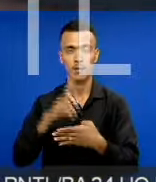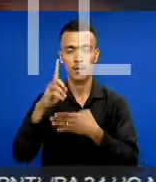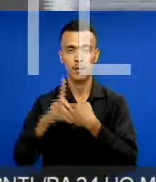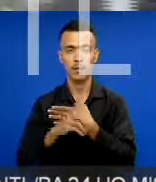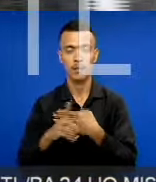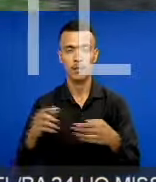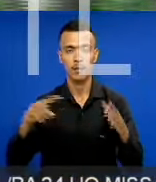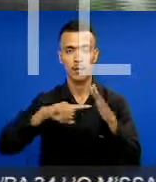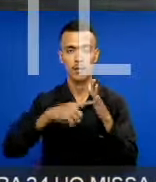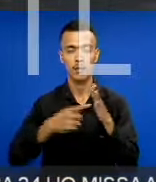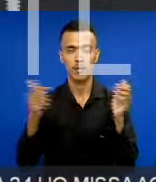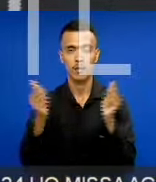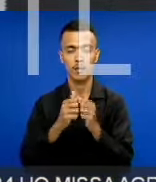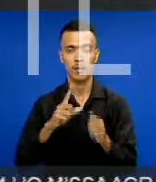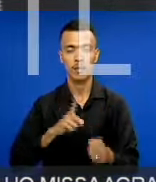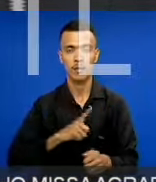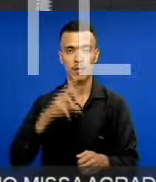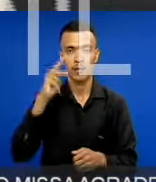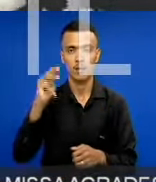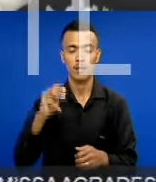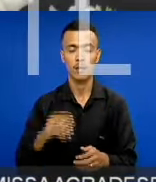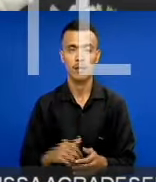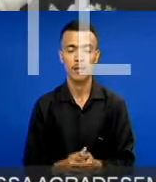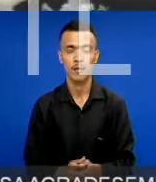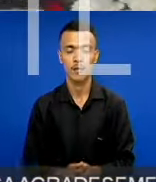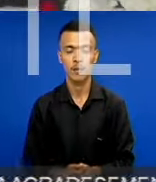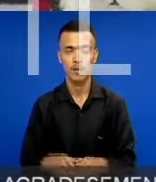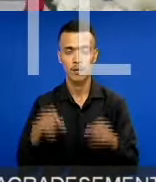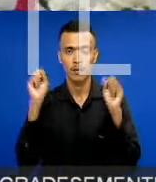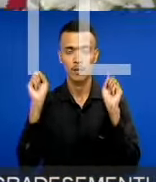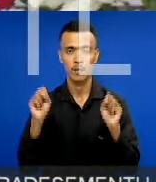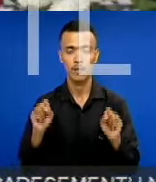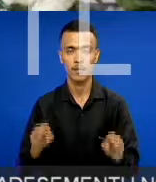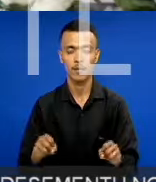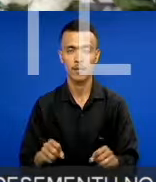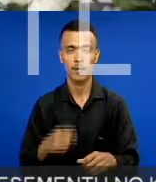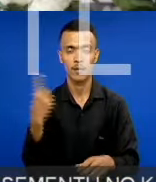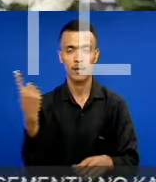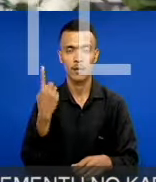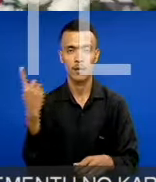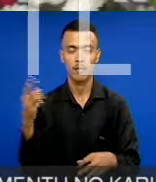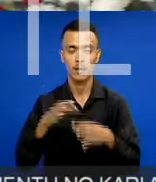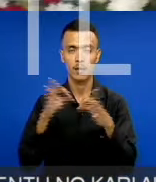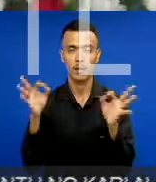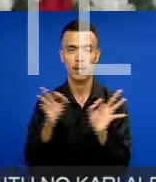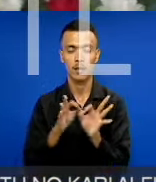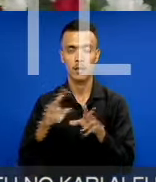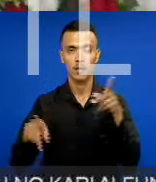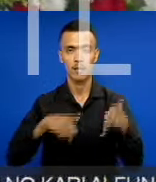Lautem. Ora, ita hu fulufo poli idemele. Lauto no fatin bela hadia povo de